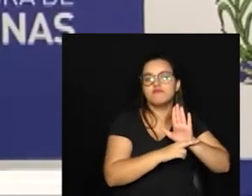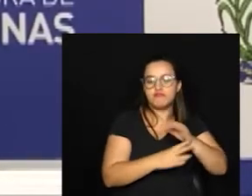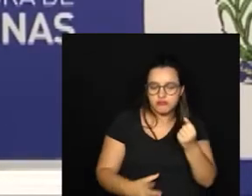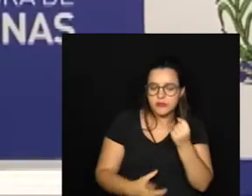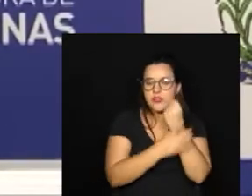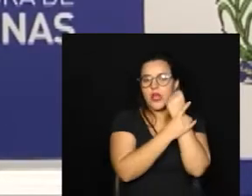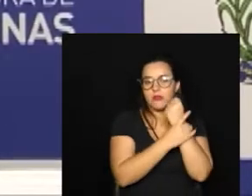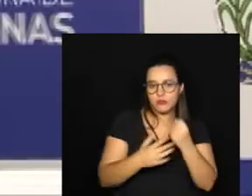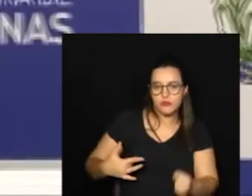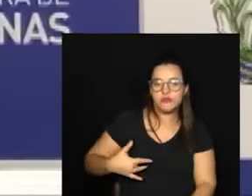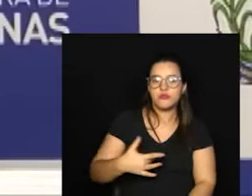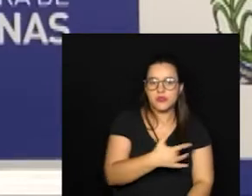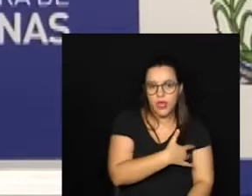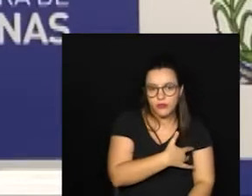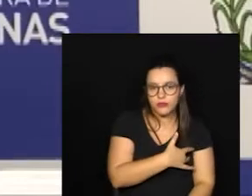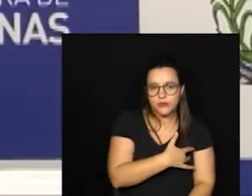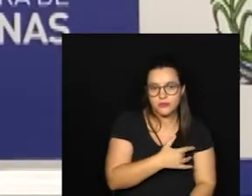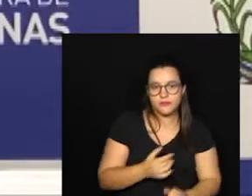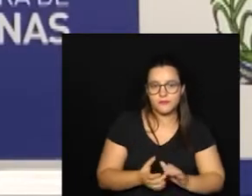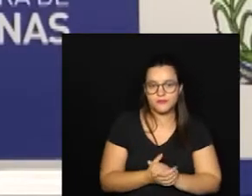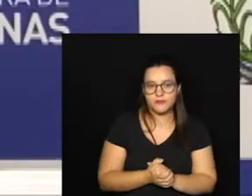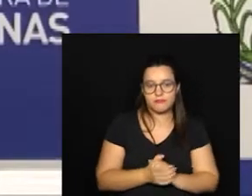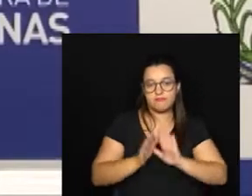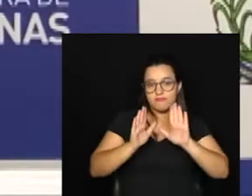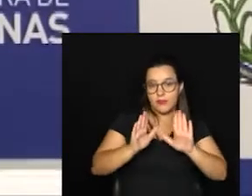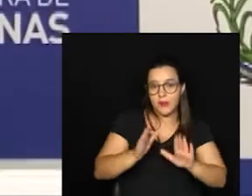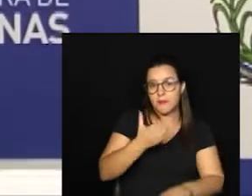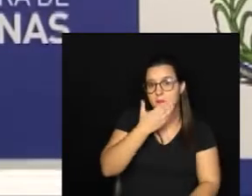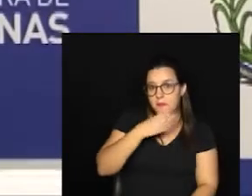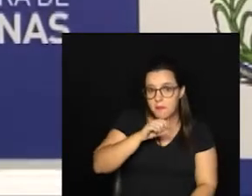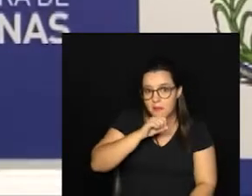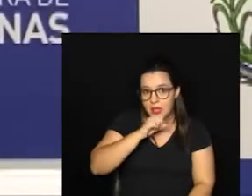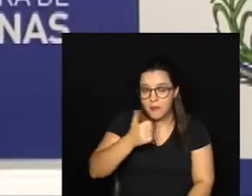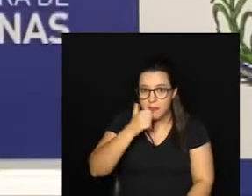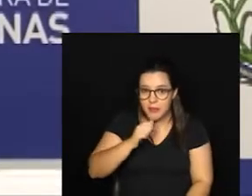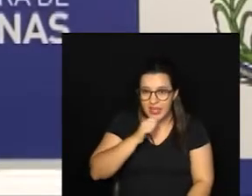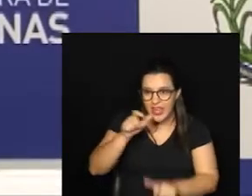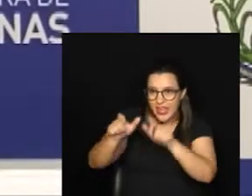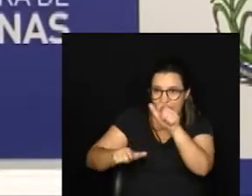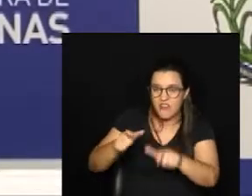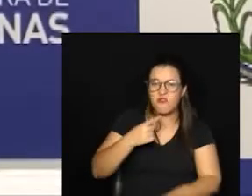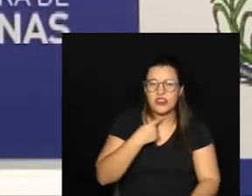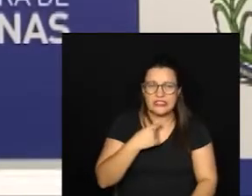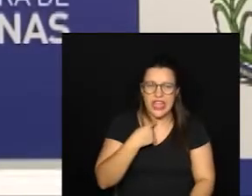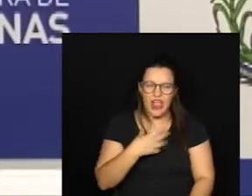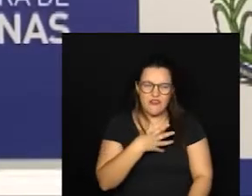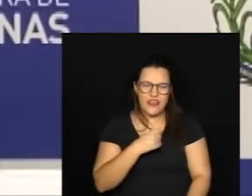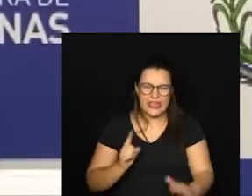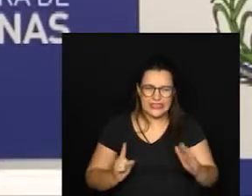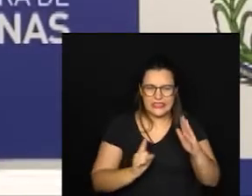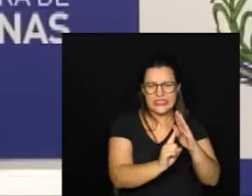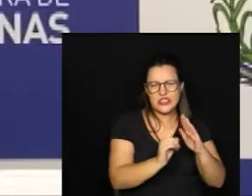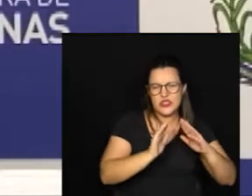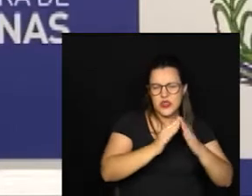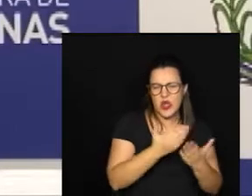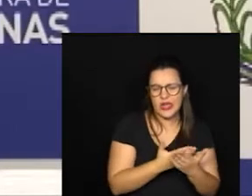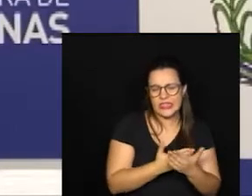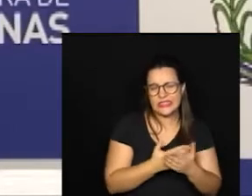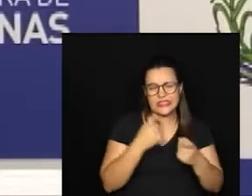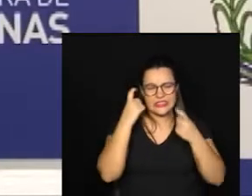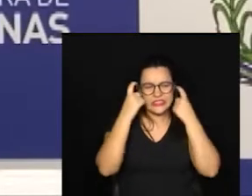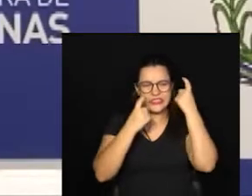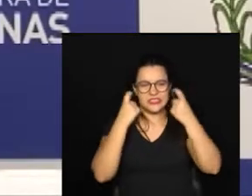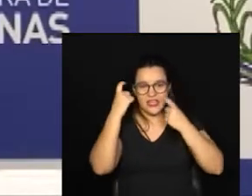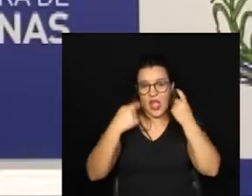vigilância sanitária determinou. Para o pai e para a mãe, também é facultativo. A escola do meu filho vai voltar. Eu